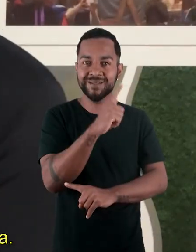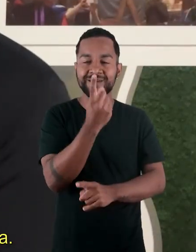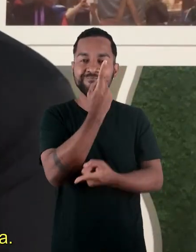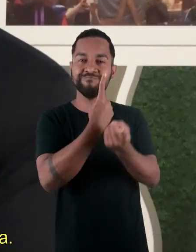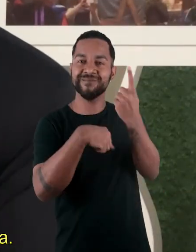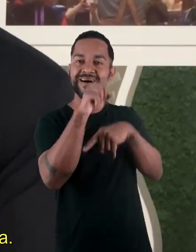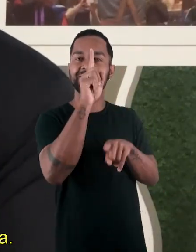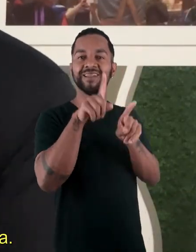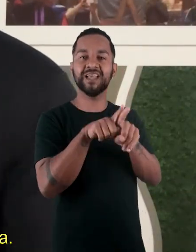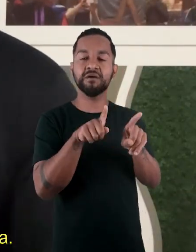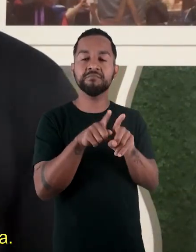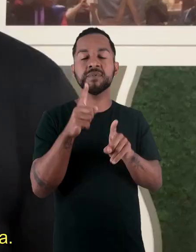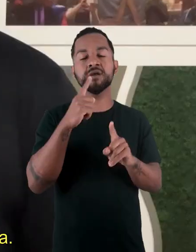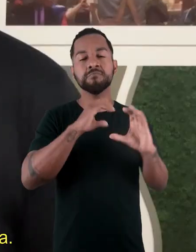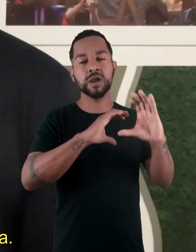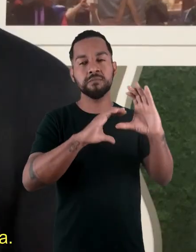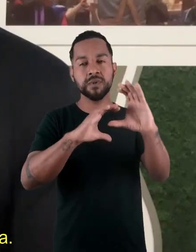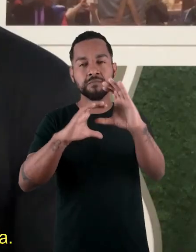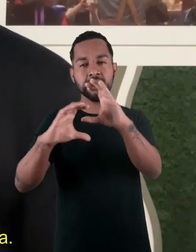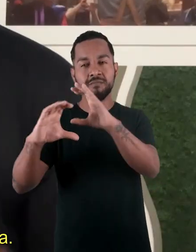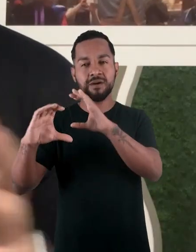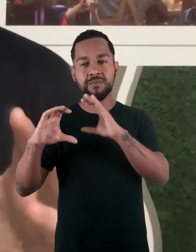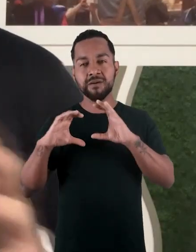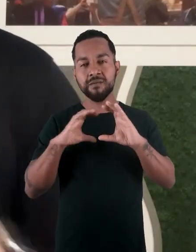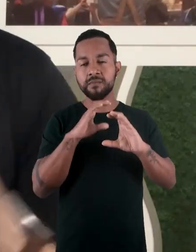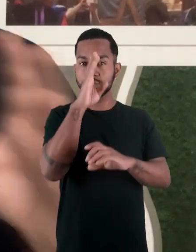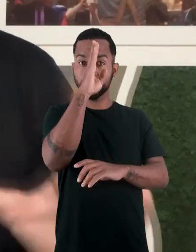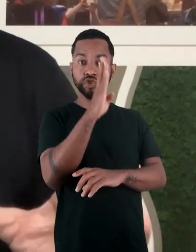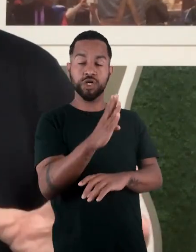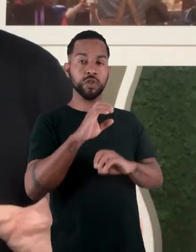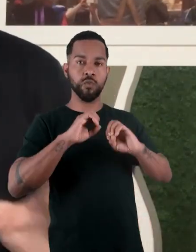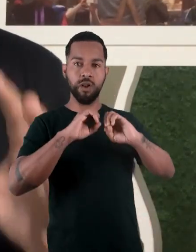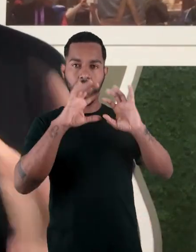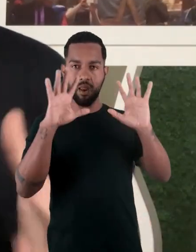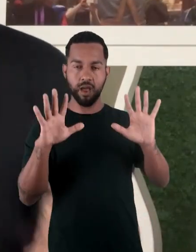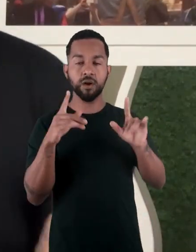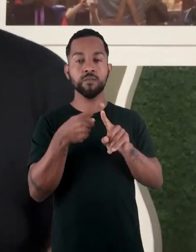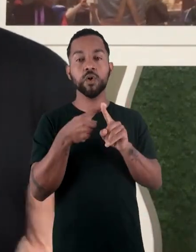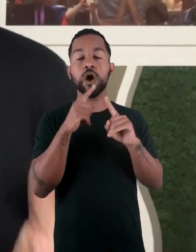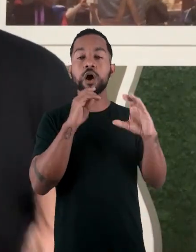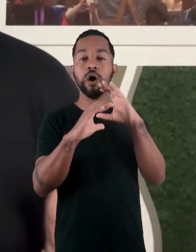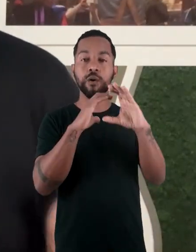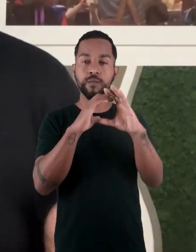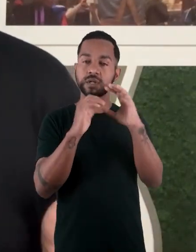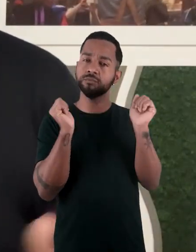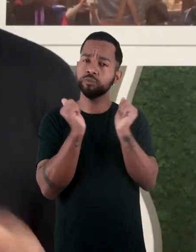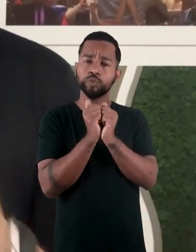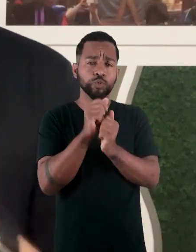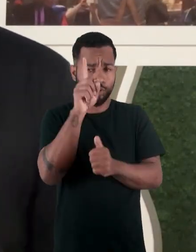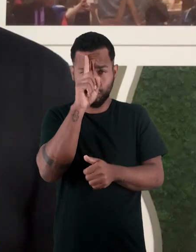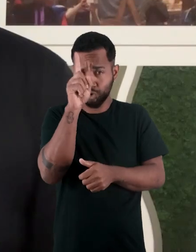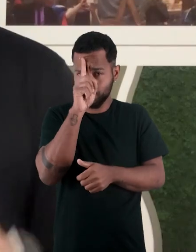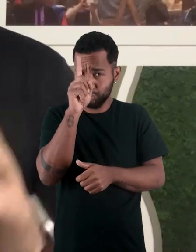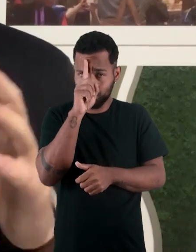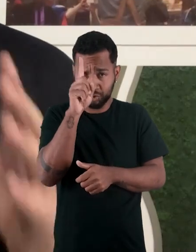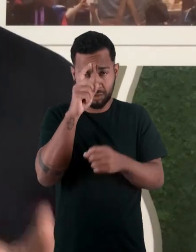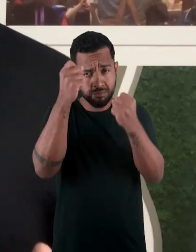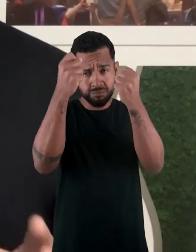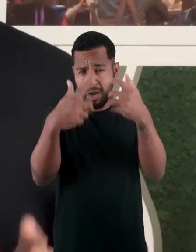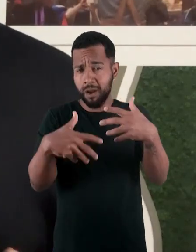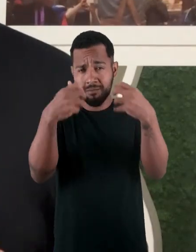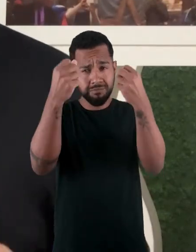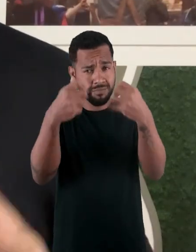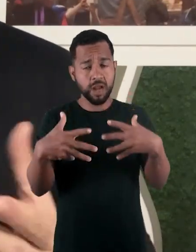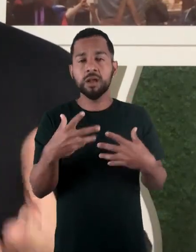gente consegue para se comunicar de uma forma clara e direta. Enfim, a comunicação faz parte do nosso dia a dia e contar